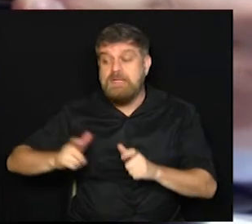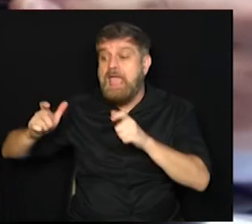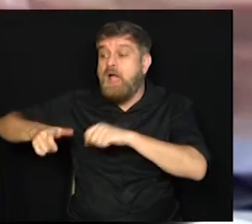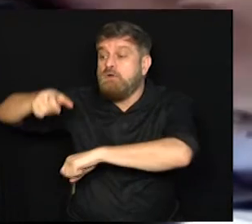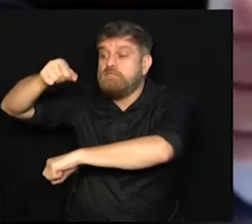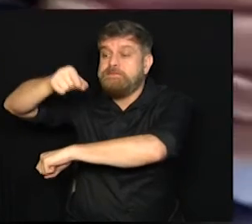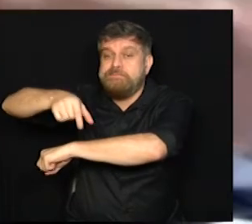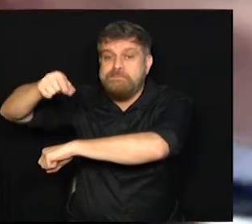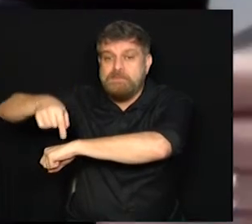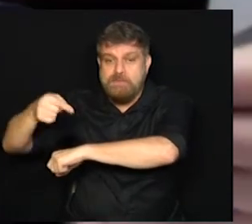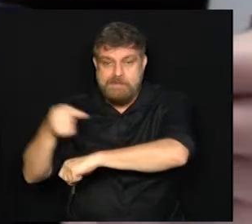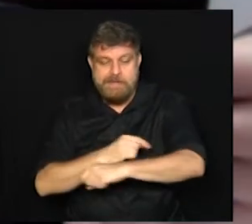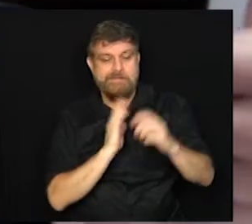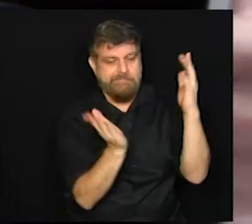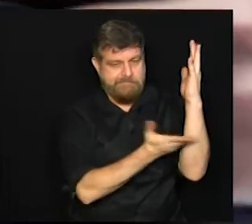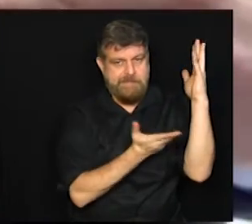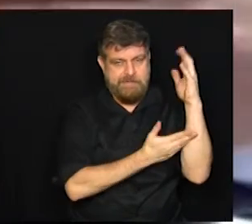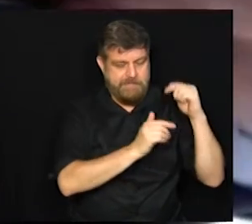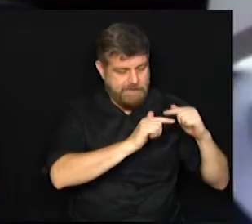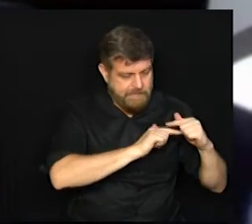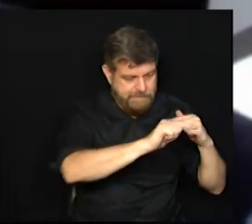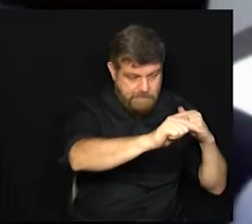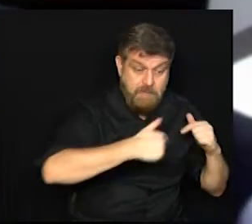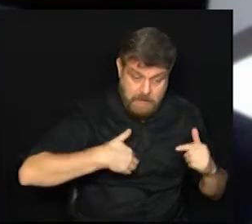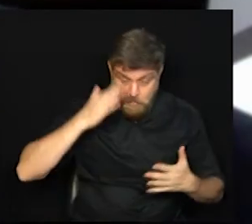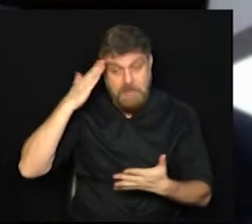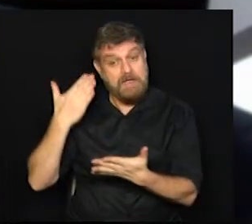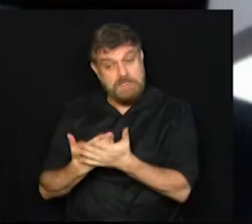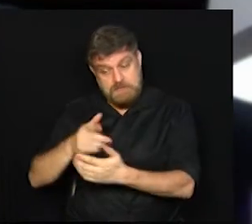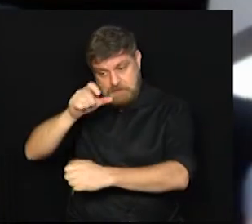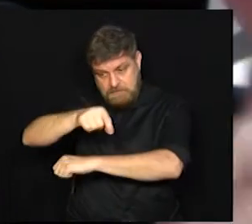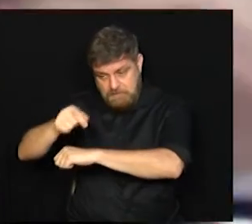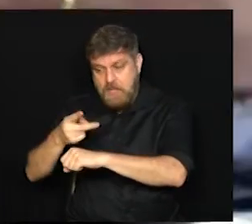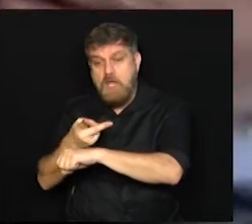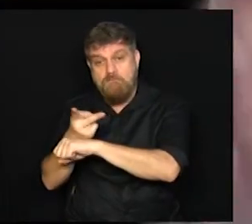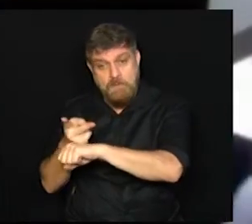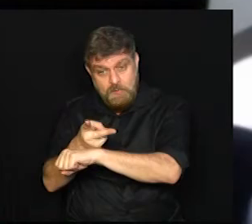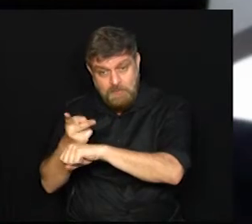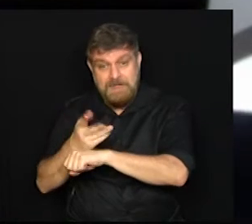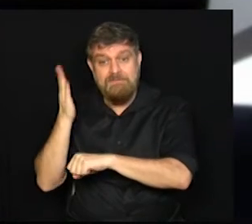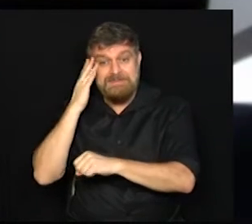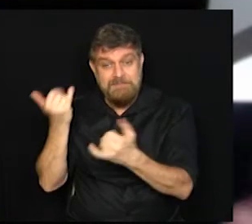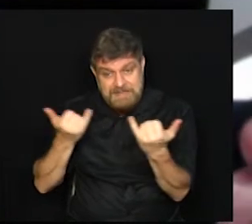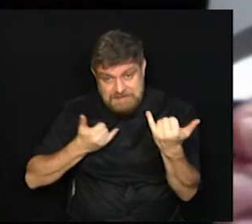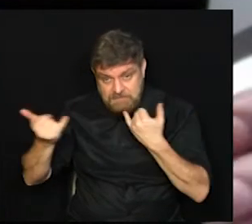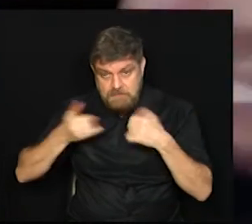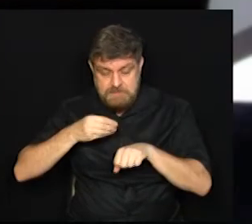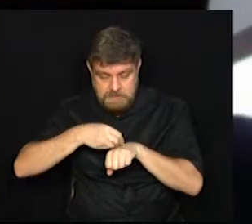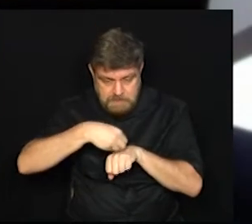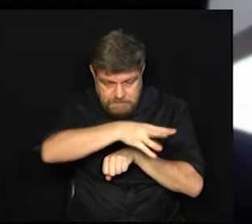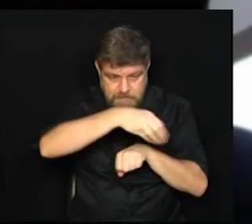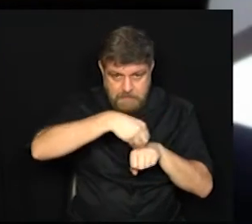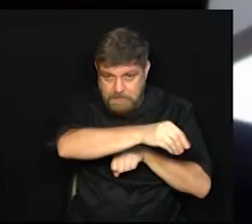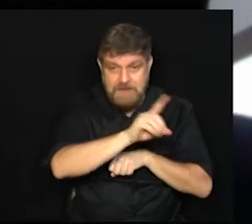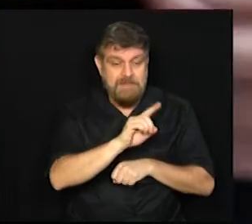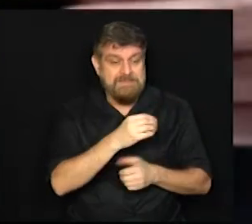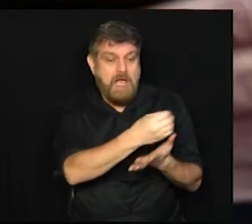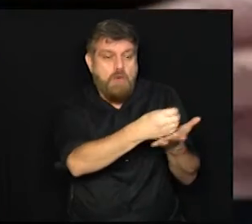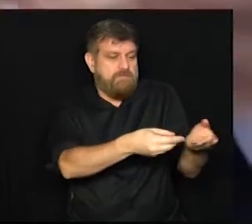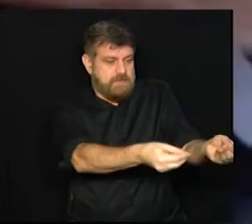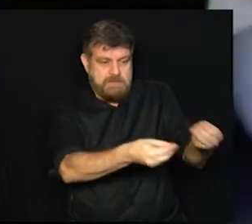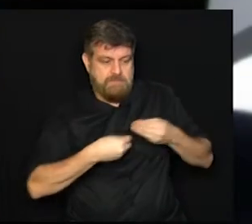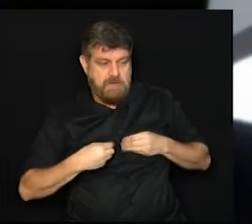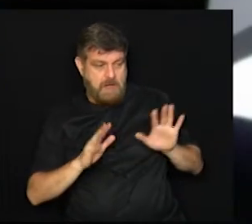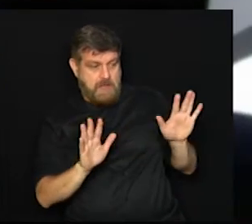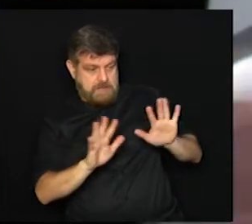né? Eu acredito que sim, né? Mas eu vou buscar as informações. Neste caso, a senhora não precisa nem me enviar ofício, eu